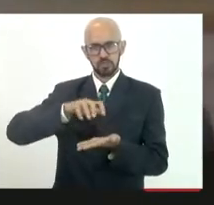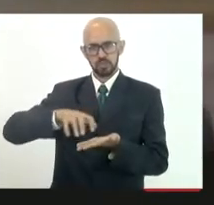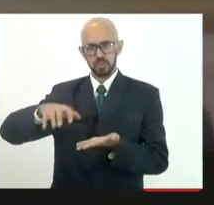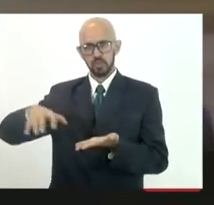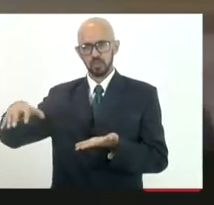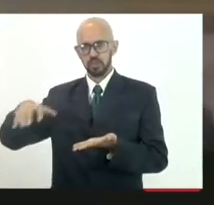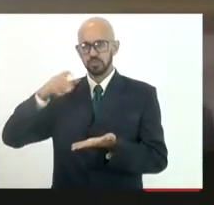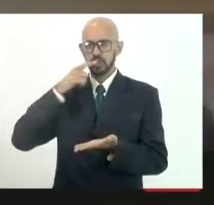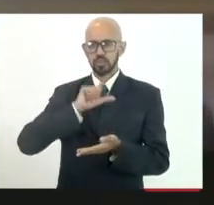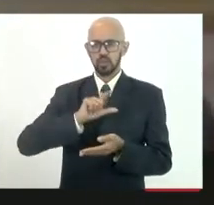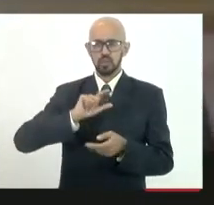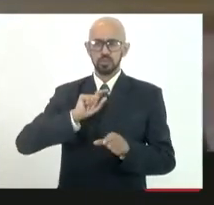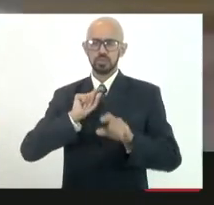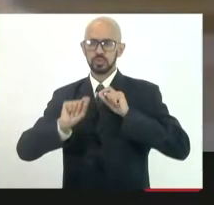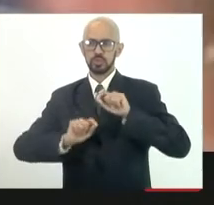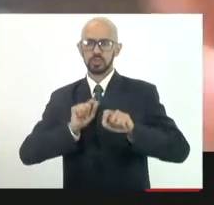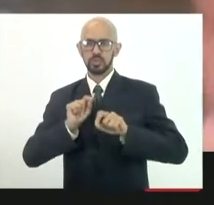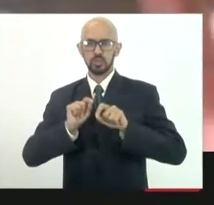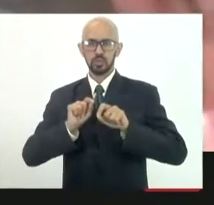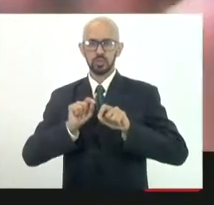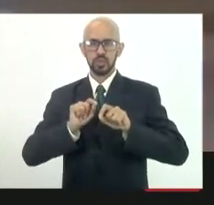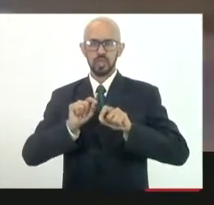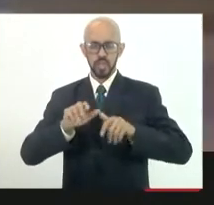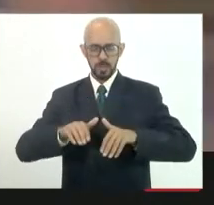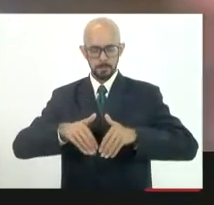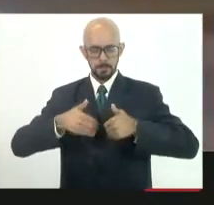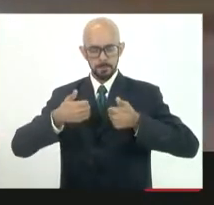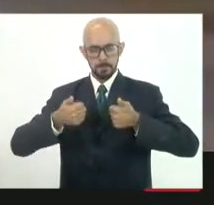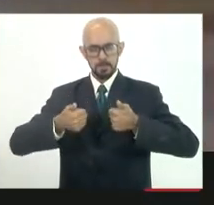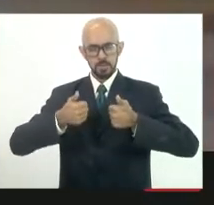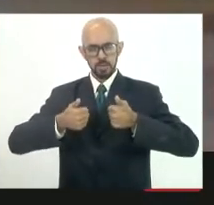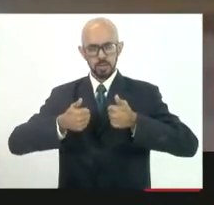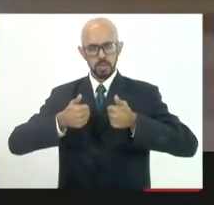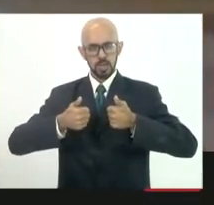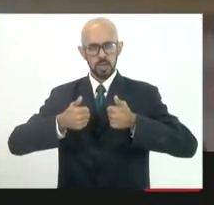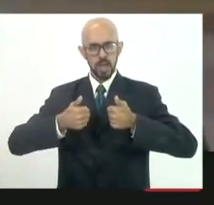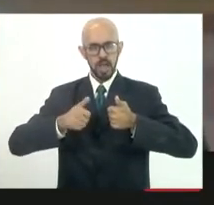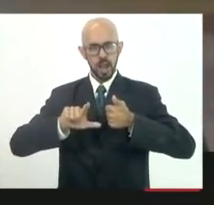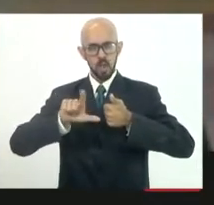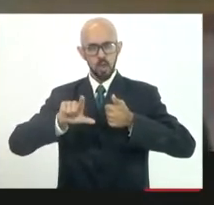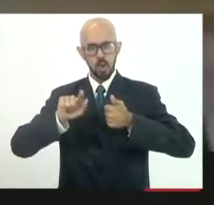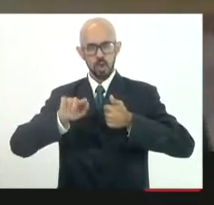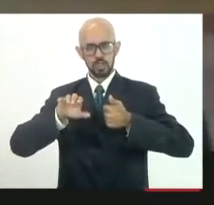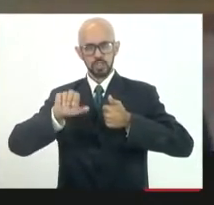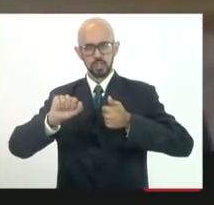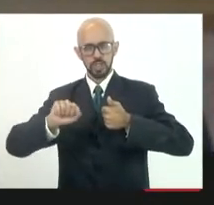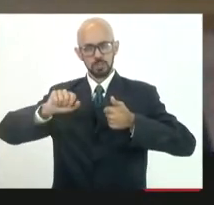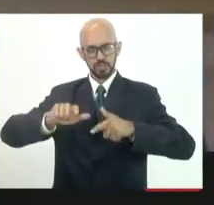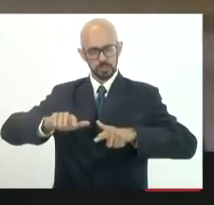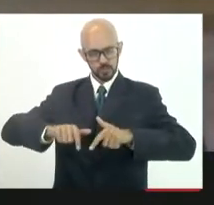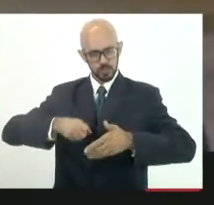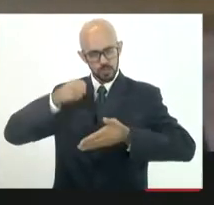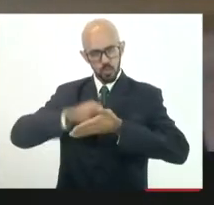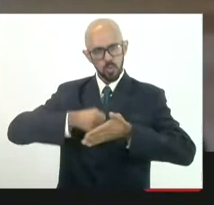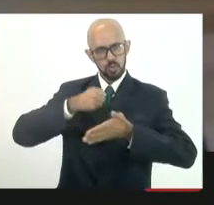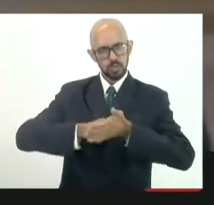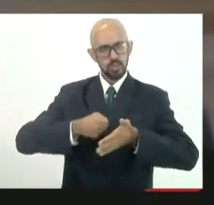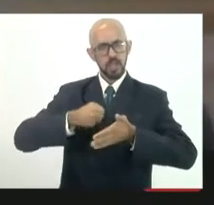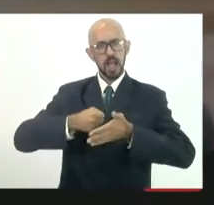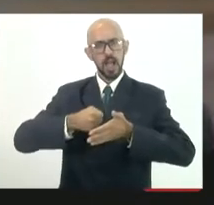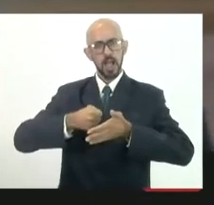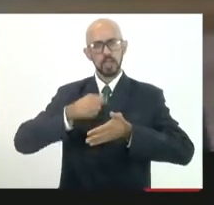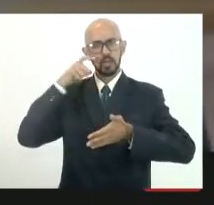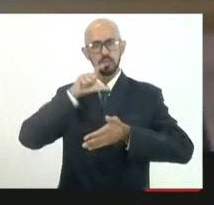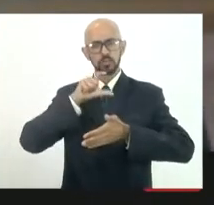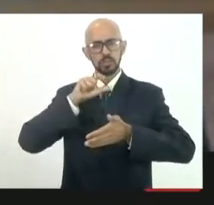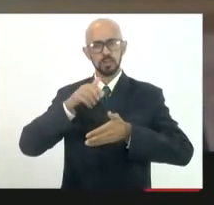a concretização de uma lógica, né, e de um mecanismo de enfrentamento que tenha mais efetividade